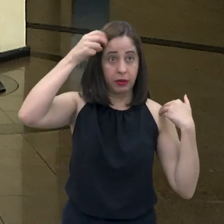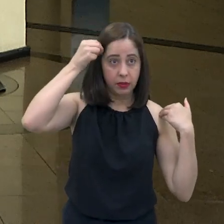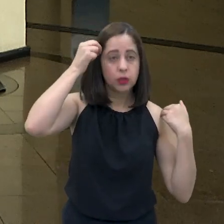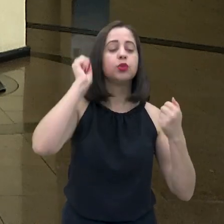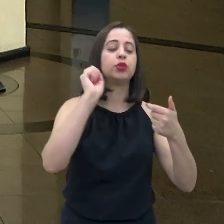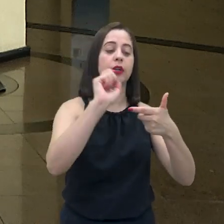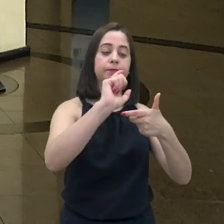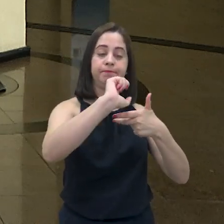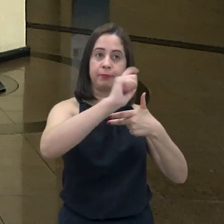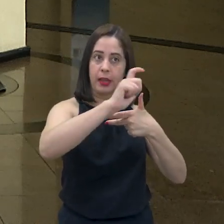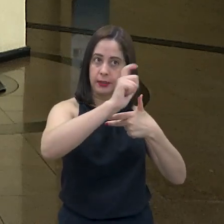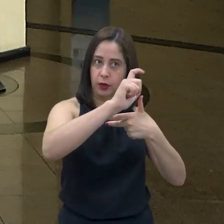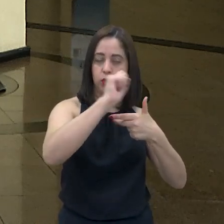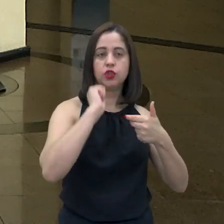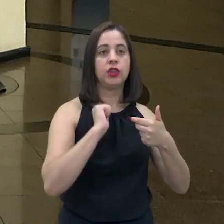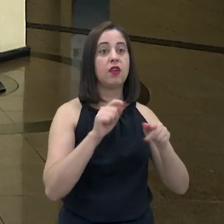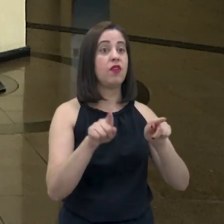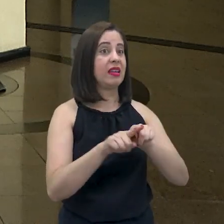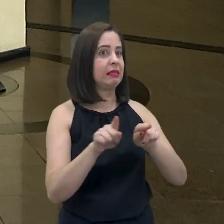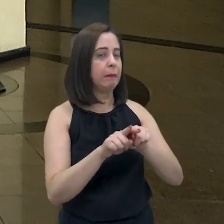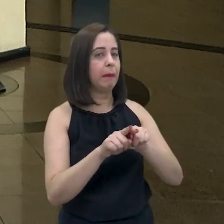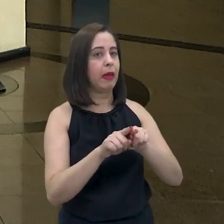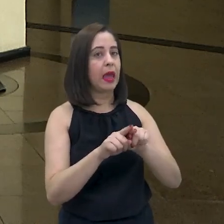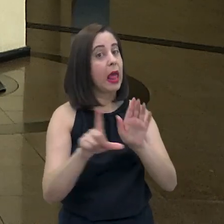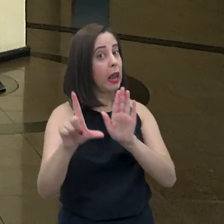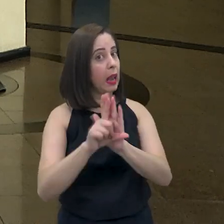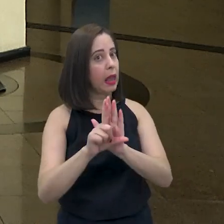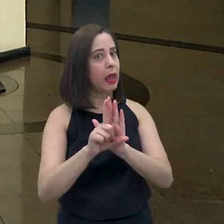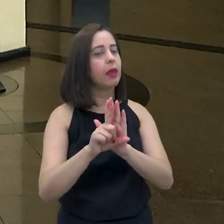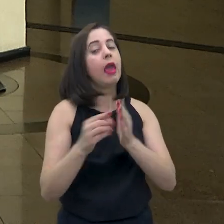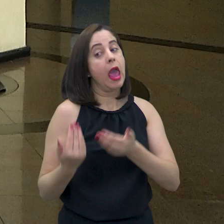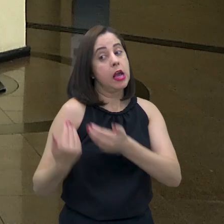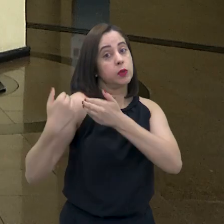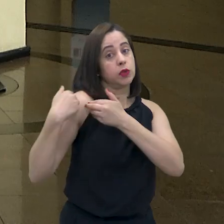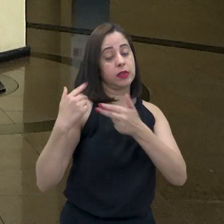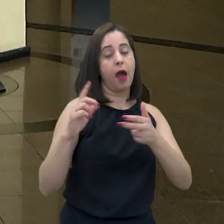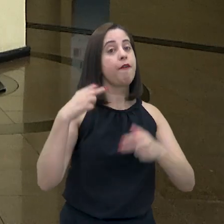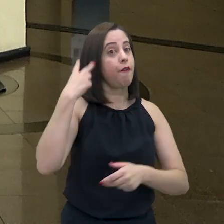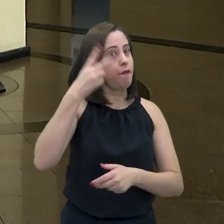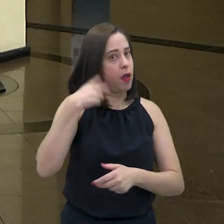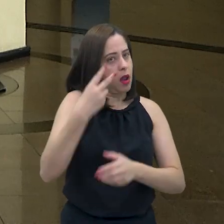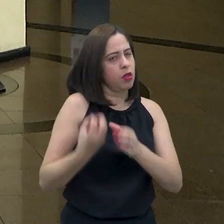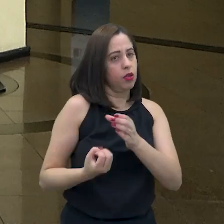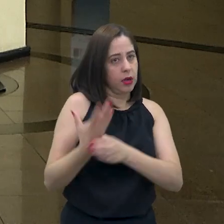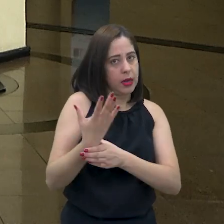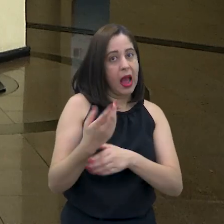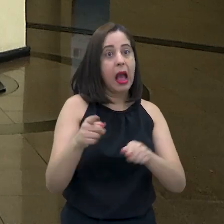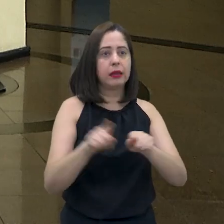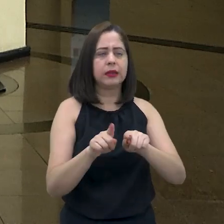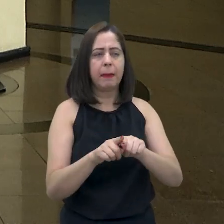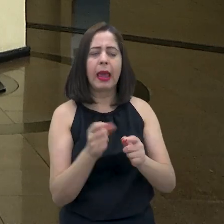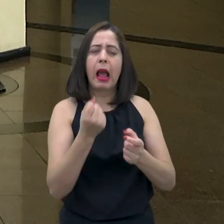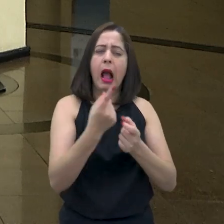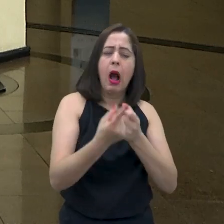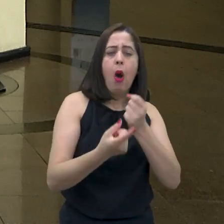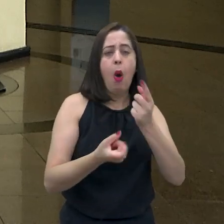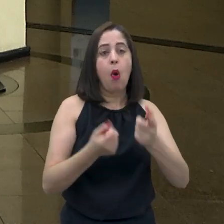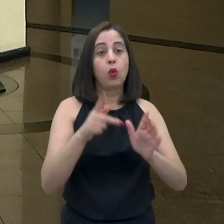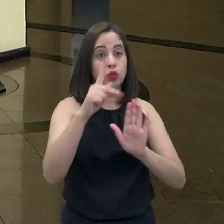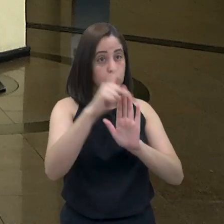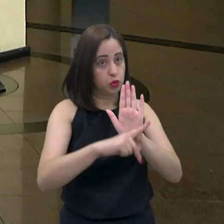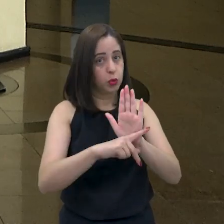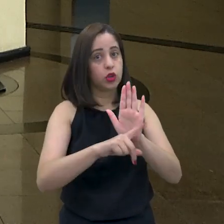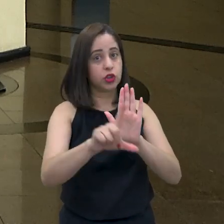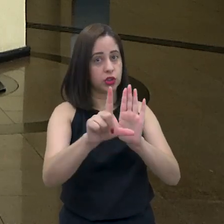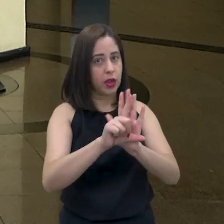existem projetos de lei que são de competência dos vereadores, existem, eventualmente, projetos de lei que o